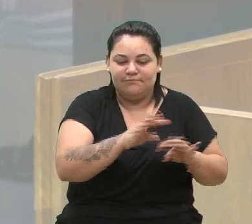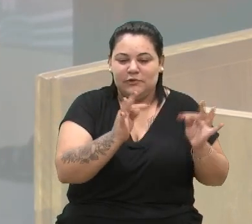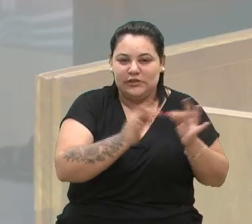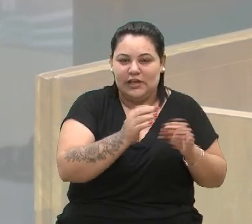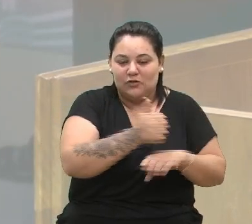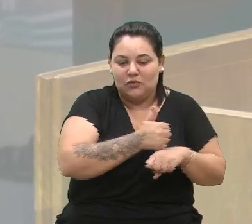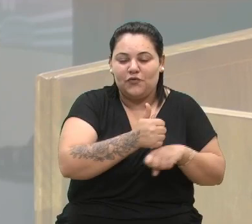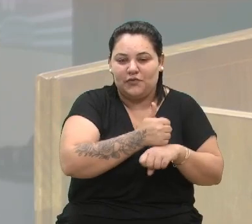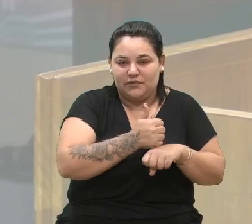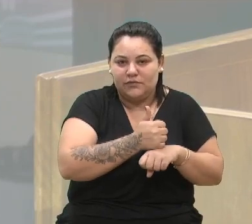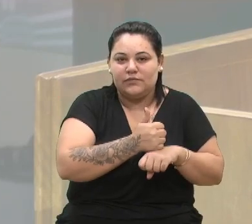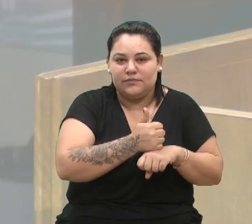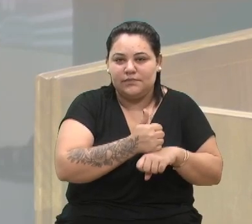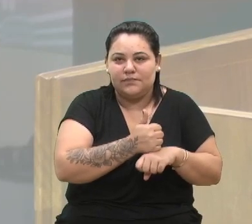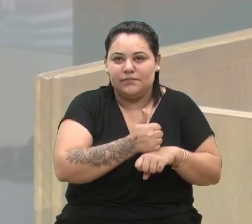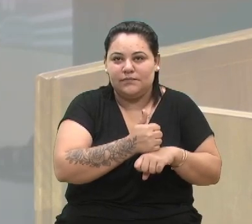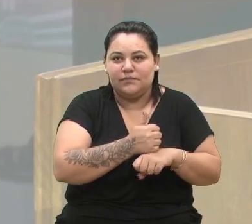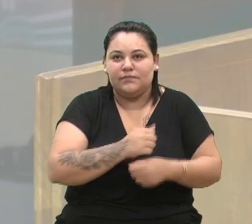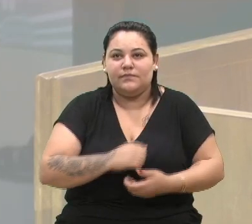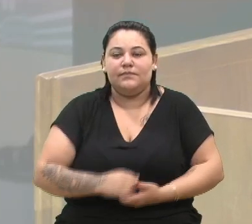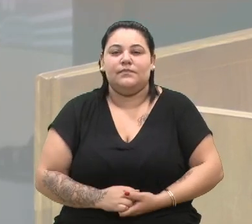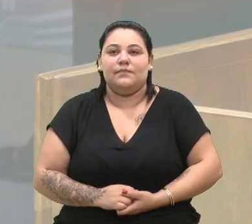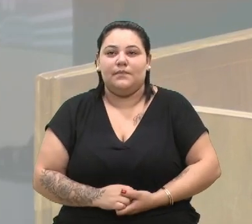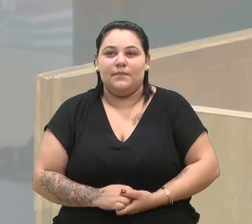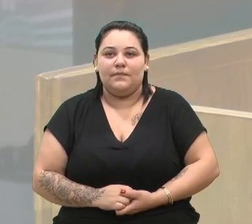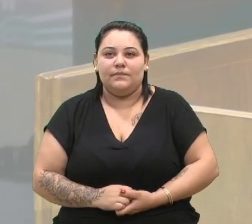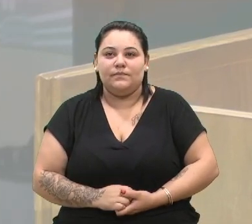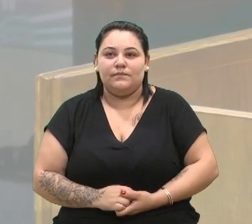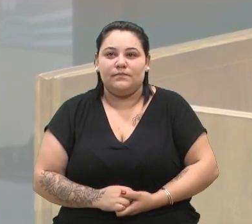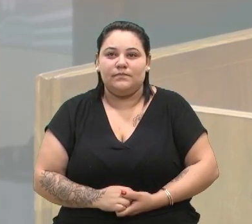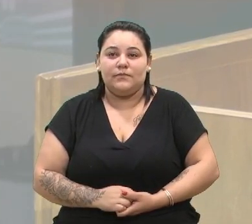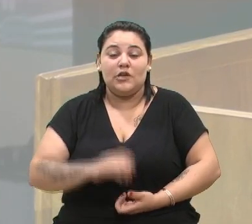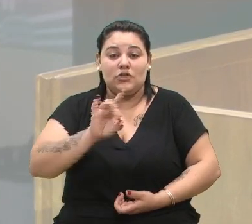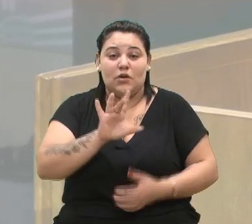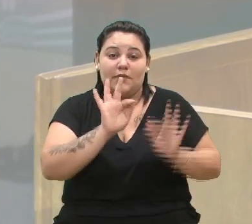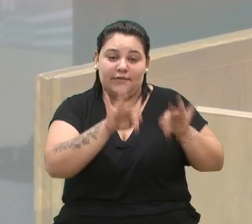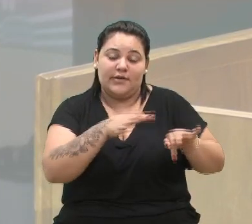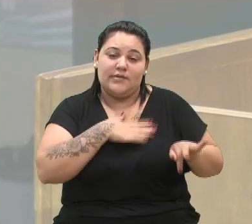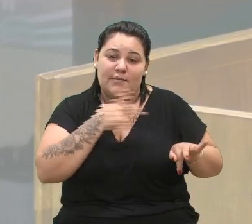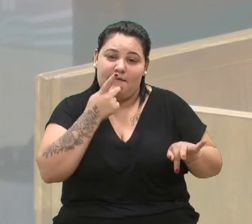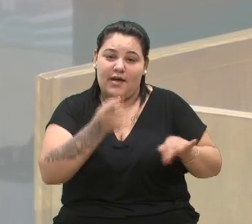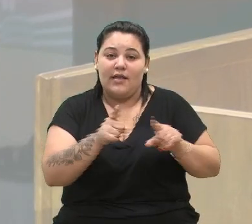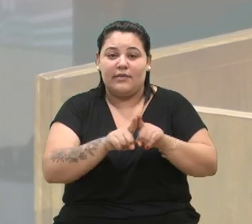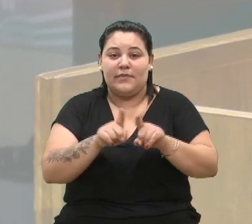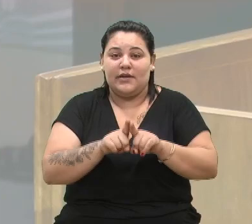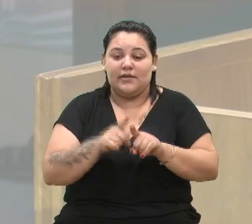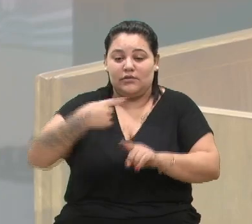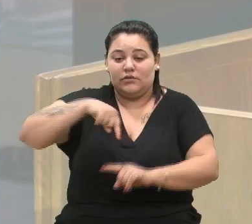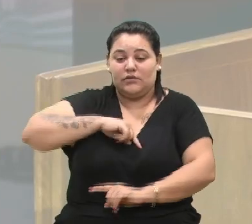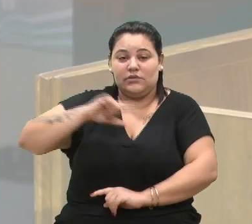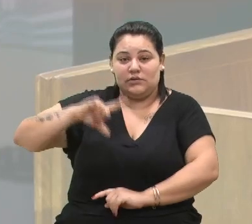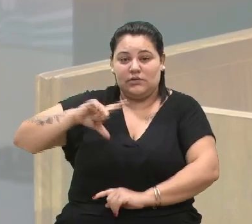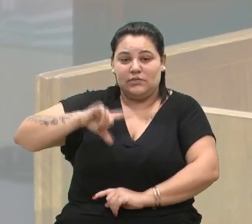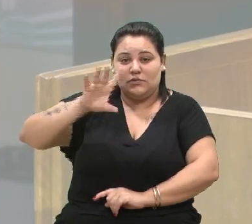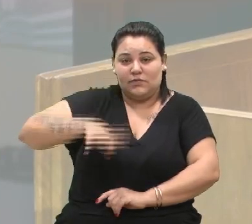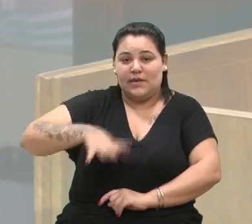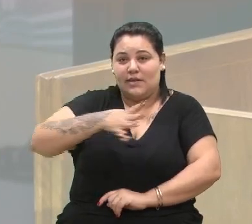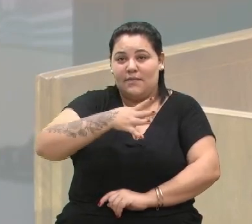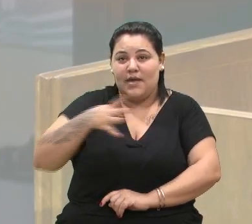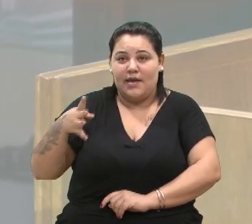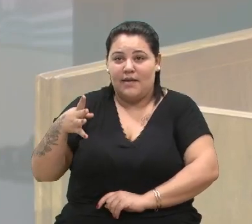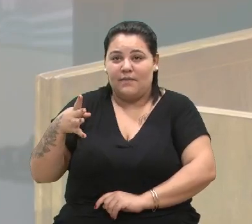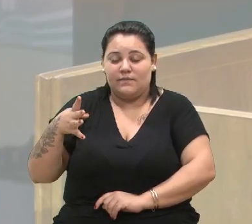profissionalizante, no ensino médio profissionalizante. Só para concluir, nós temos uma tabela aqui